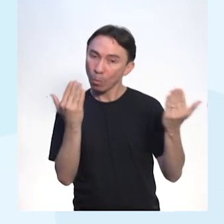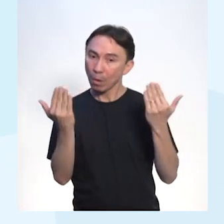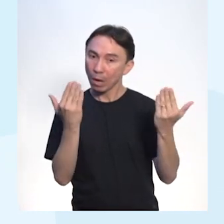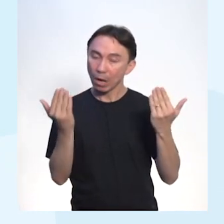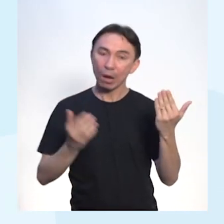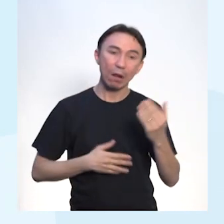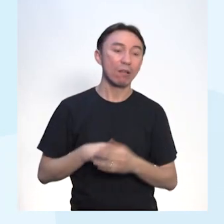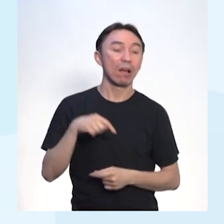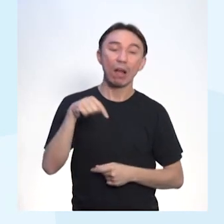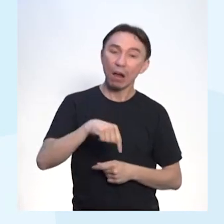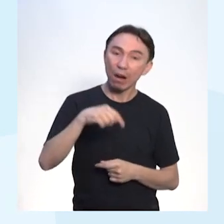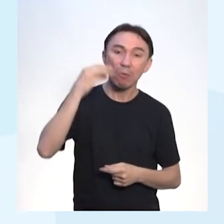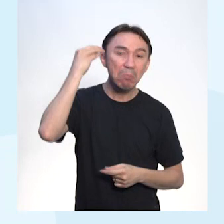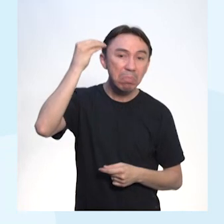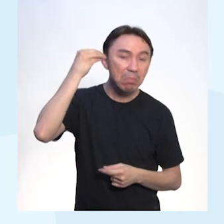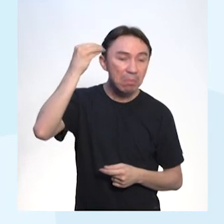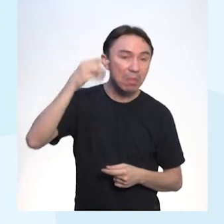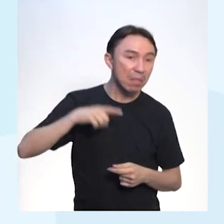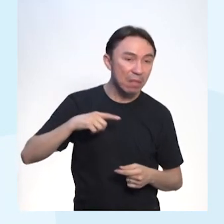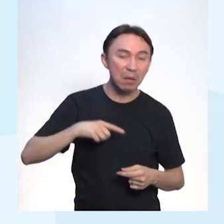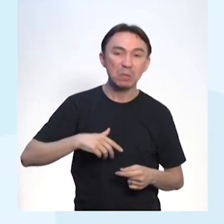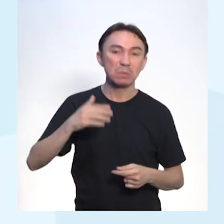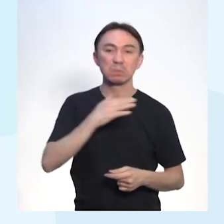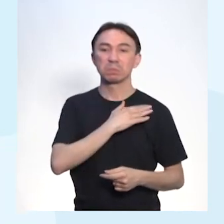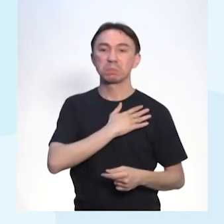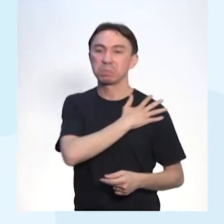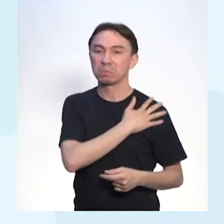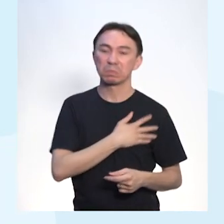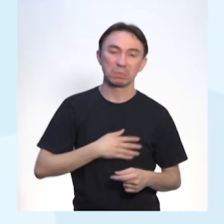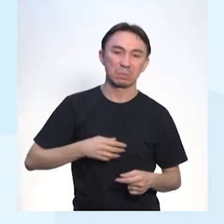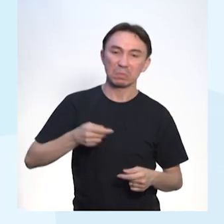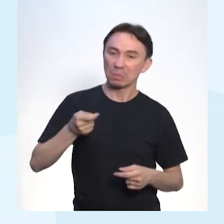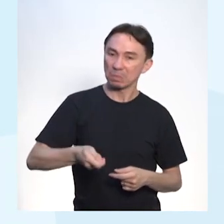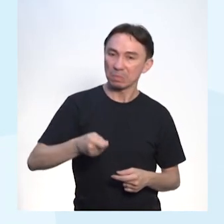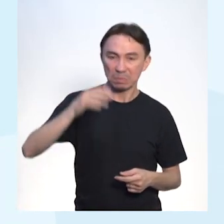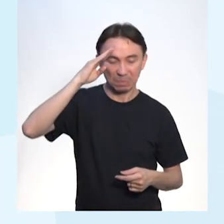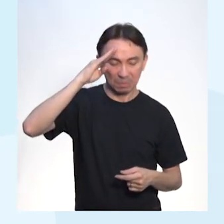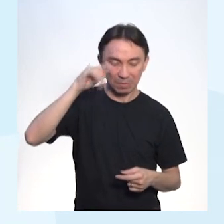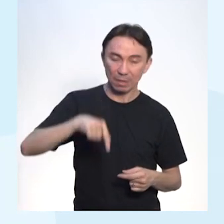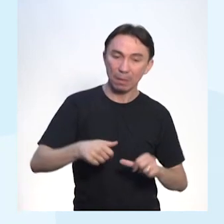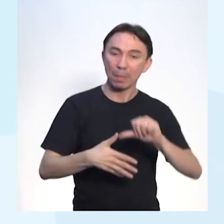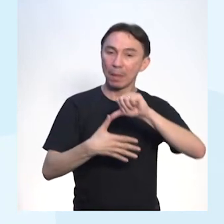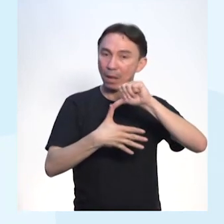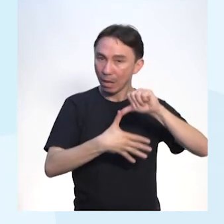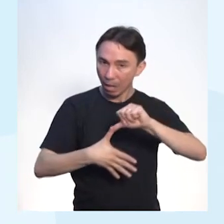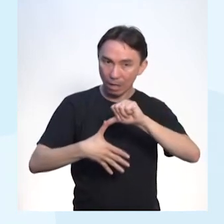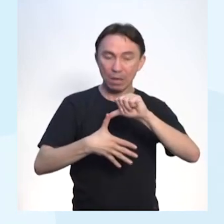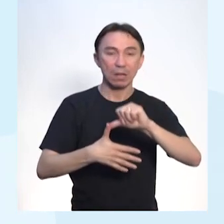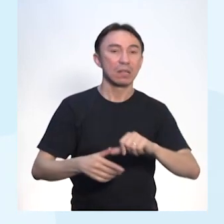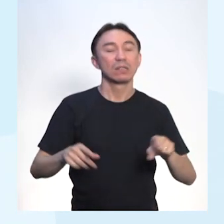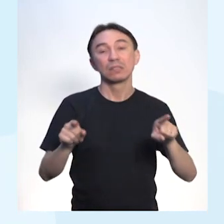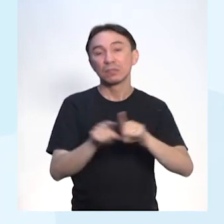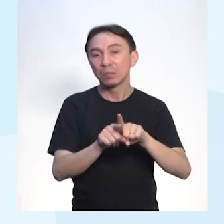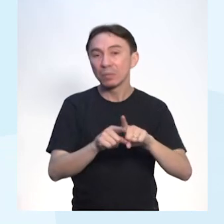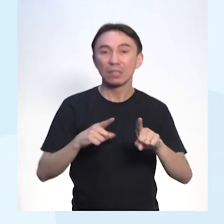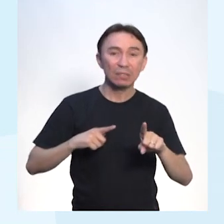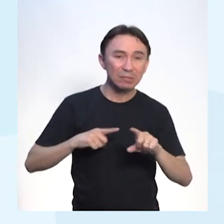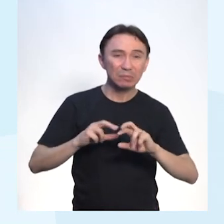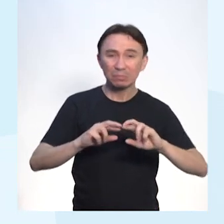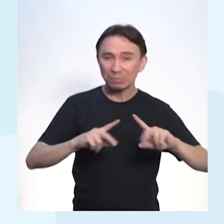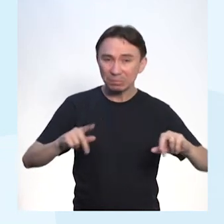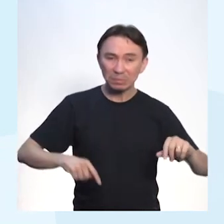Latina, seus procedimentos econômicos, sociais, censura e repressão, e vínculos com o poder em